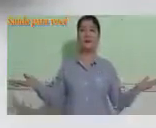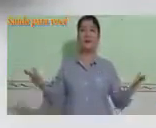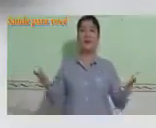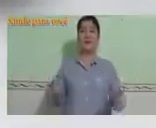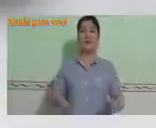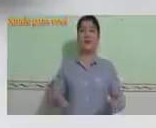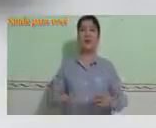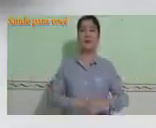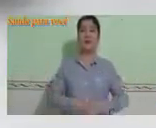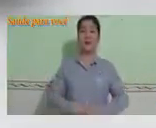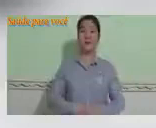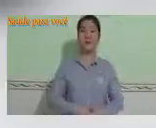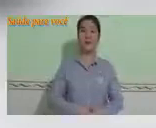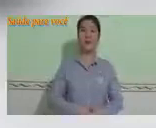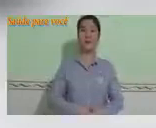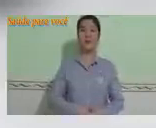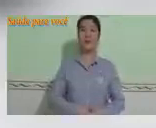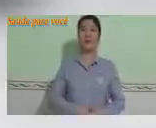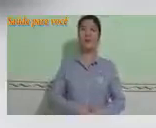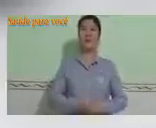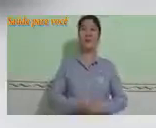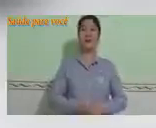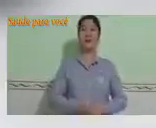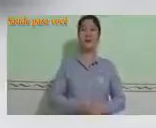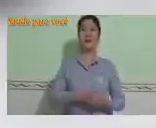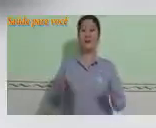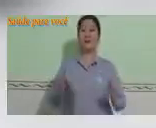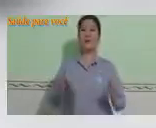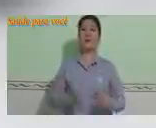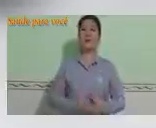SIBAQUISSATOOS 6 passos para ensinar o bebê a dormir sozinho.